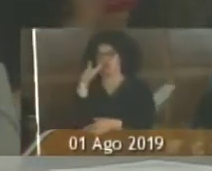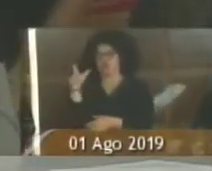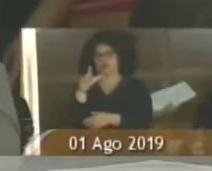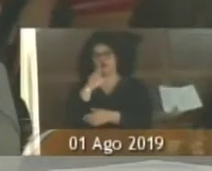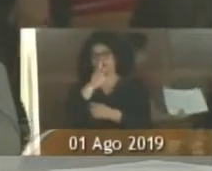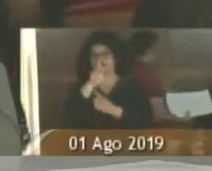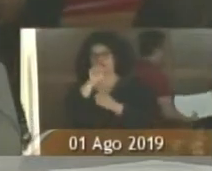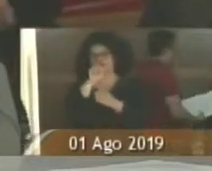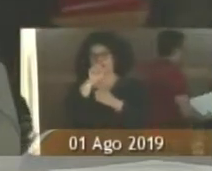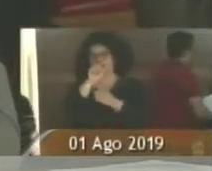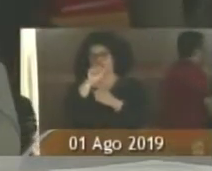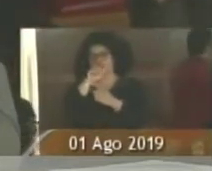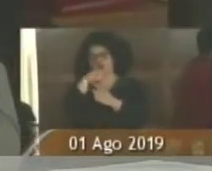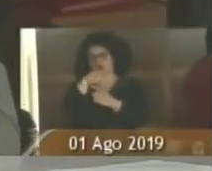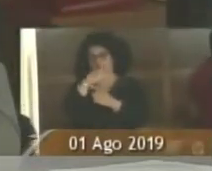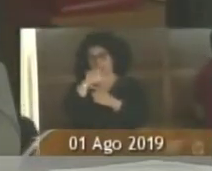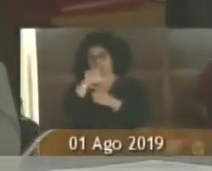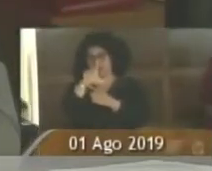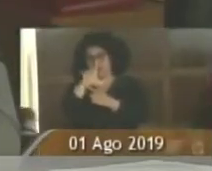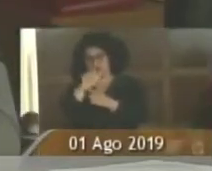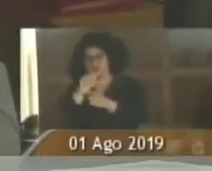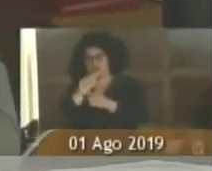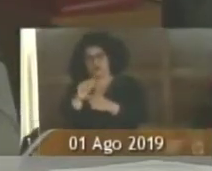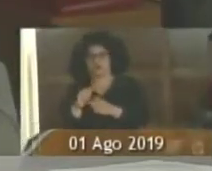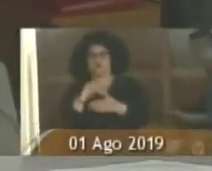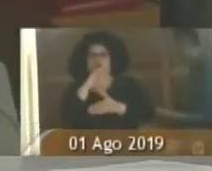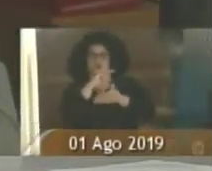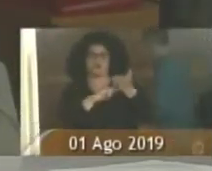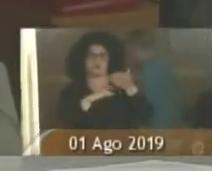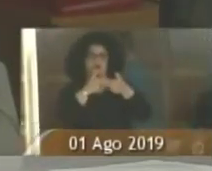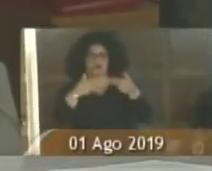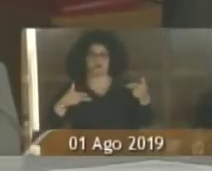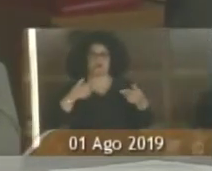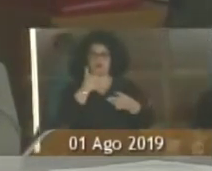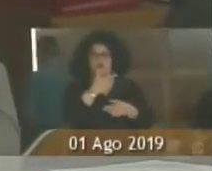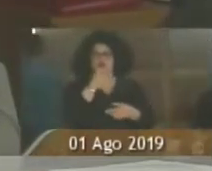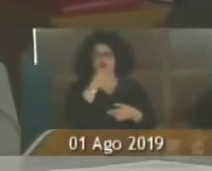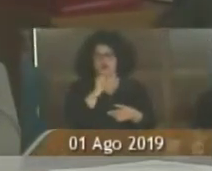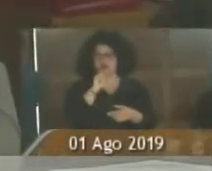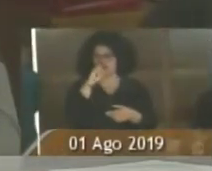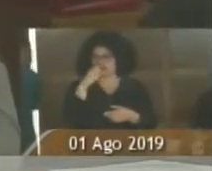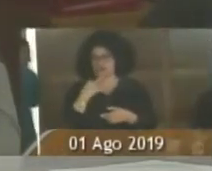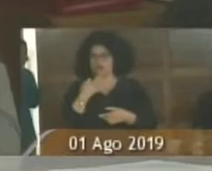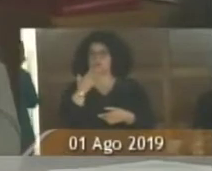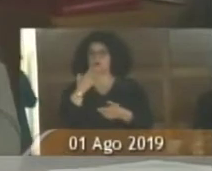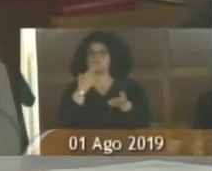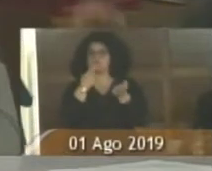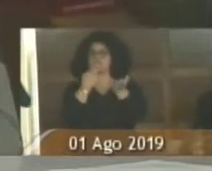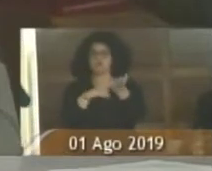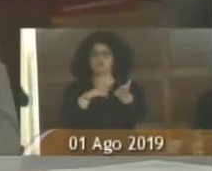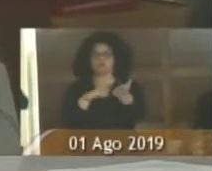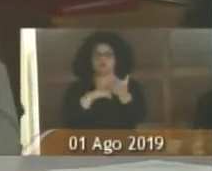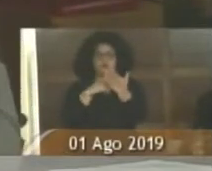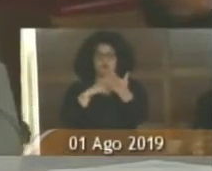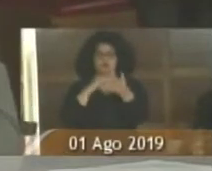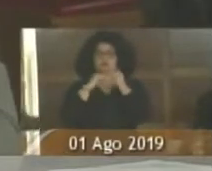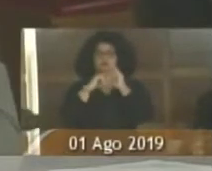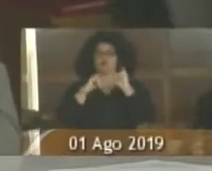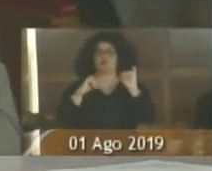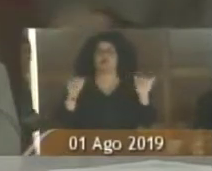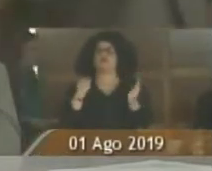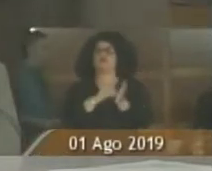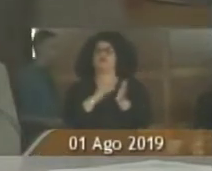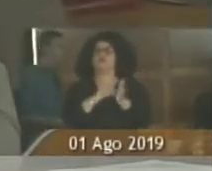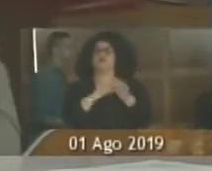senhora Rosângela Conceição Soares. Requerimento 283, solicitando a empresa Correios que informe sobre o atraso e não entrega